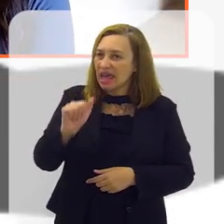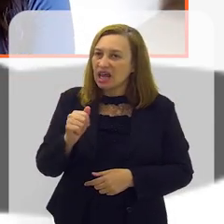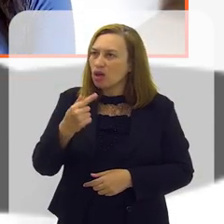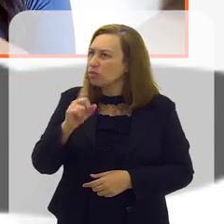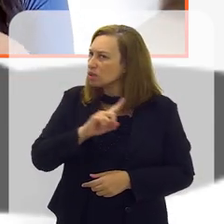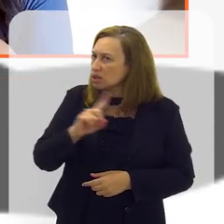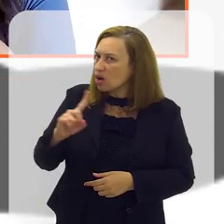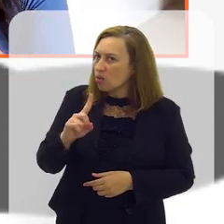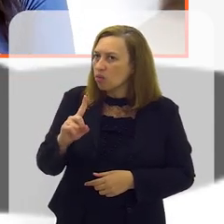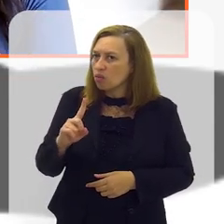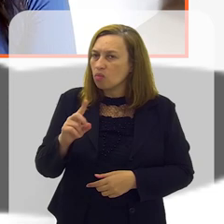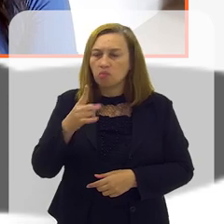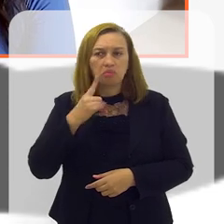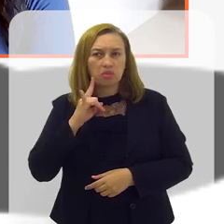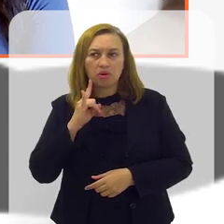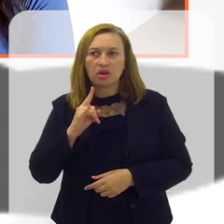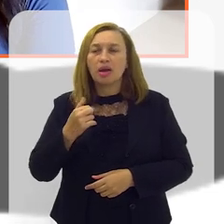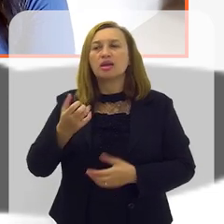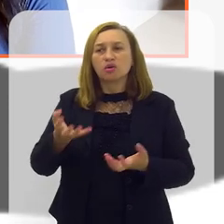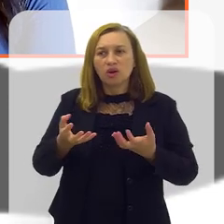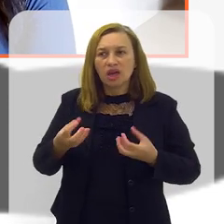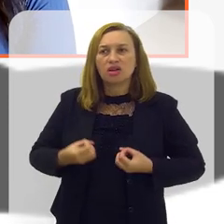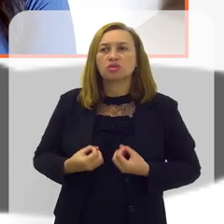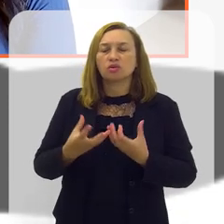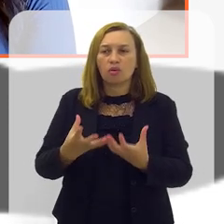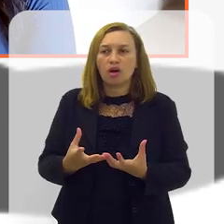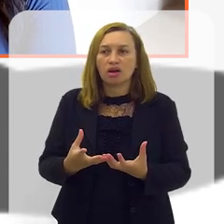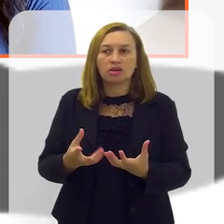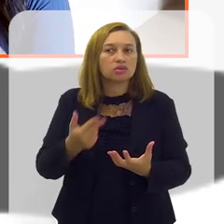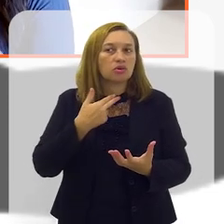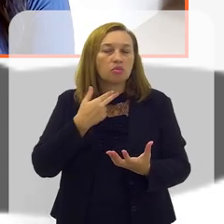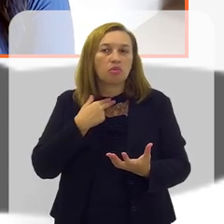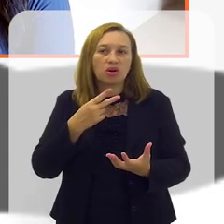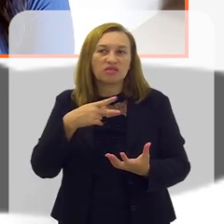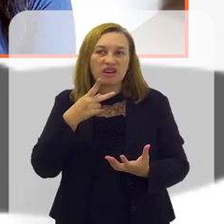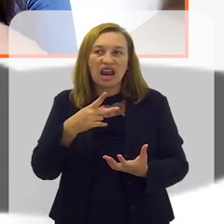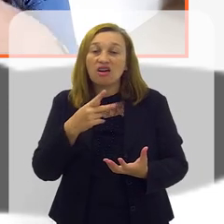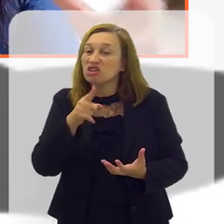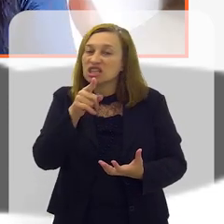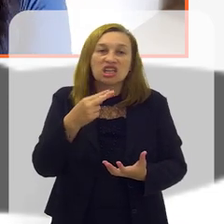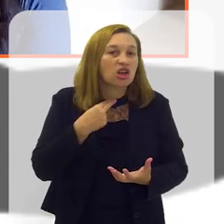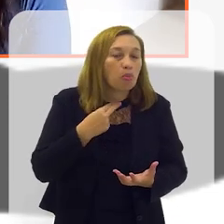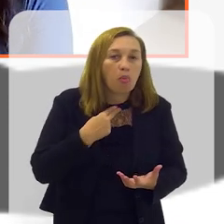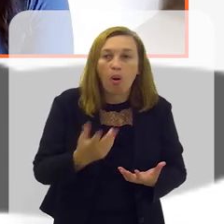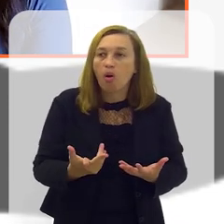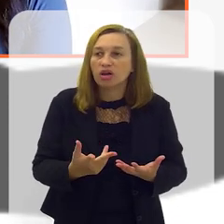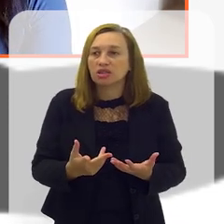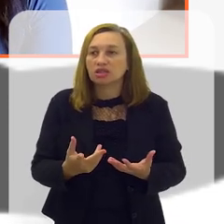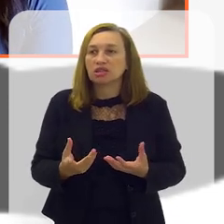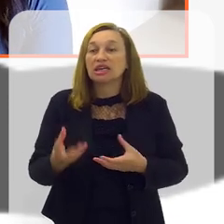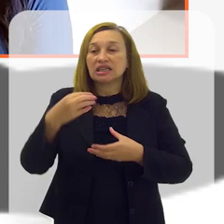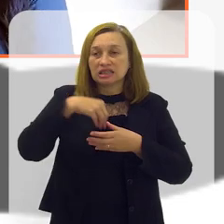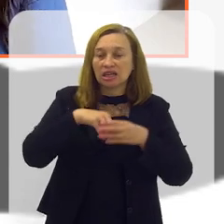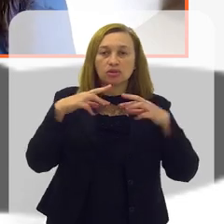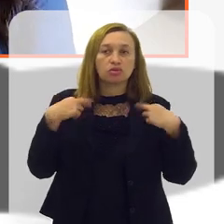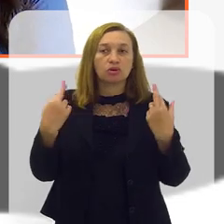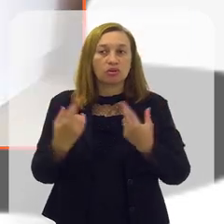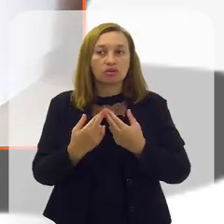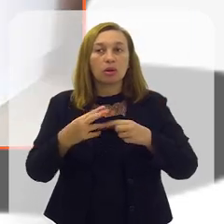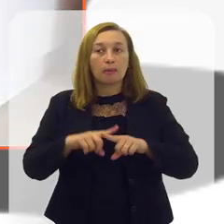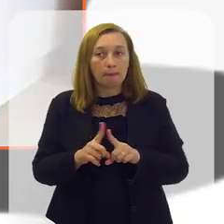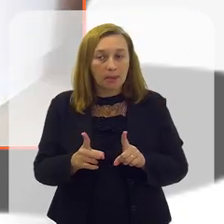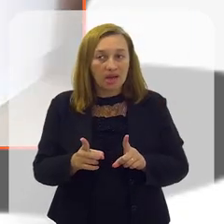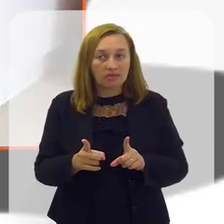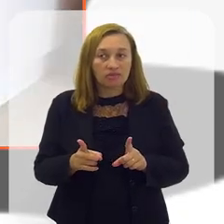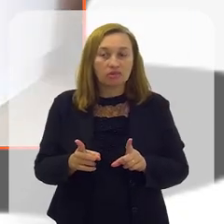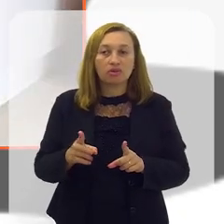você é não alcoólica, mas eu quero doar. Ninguém vai poder dizer, não, você não pode, em hipótese alguma, dentro de